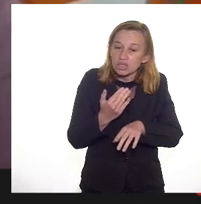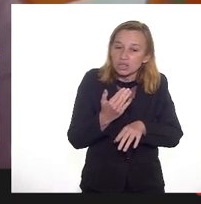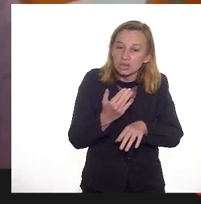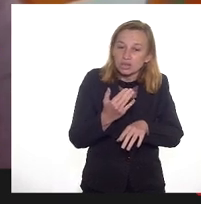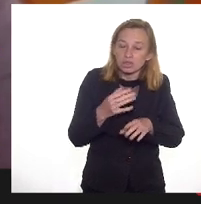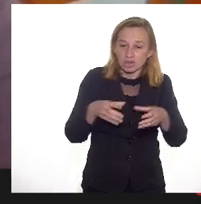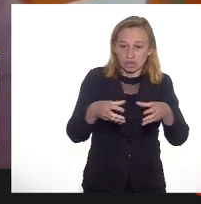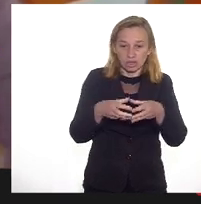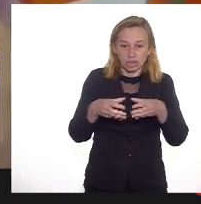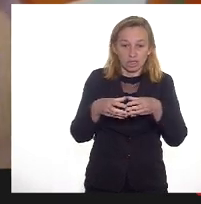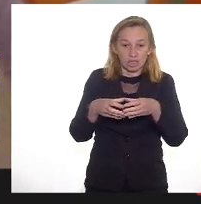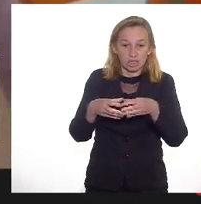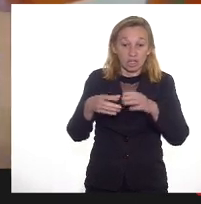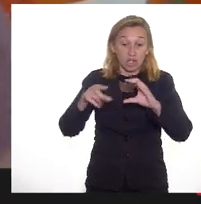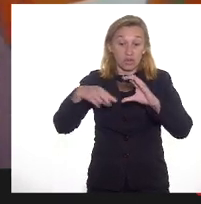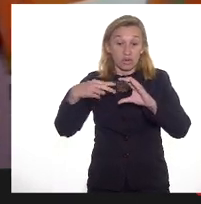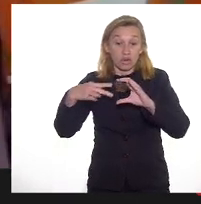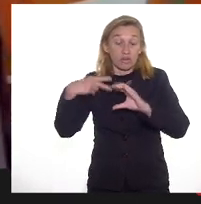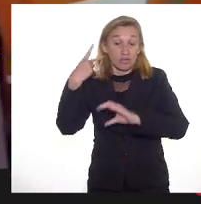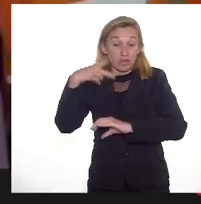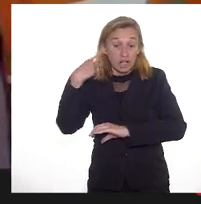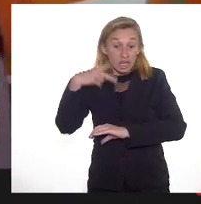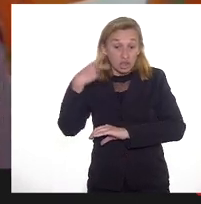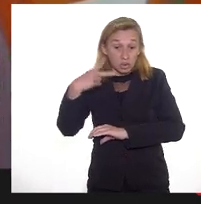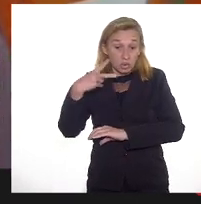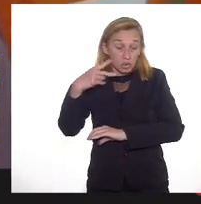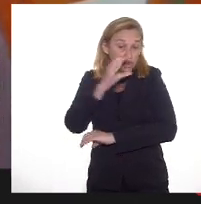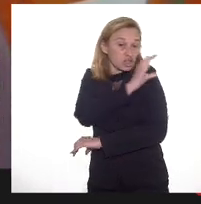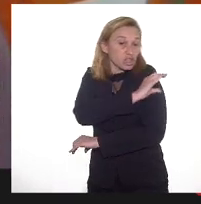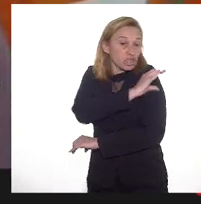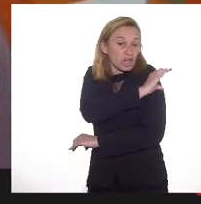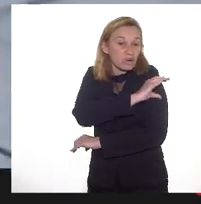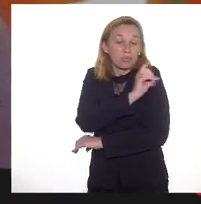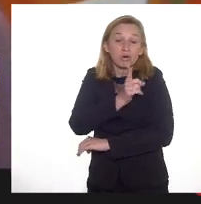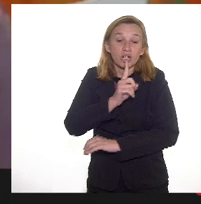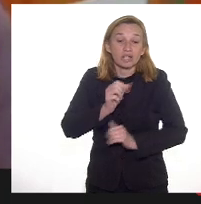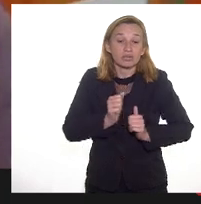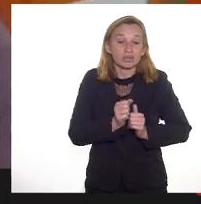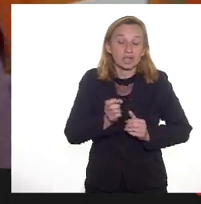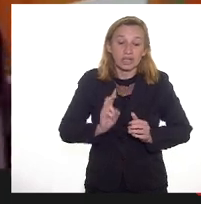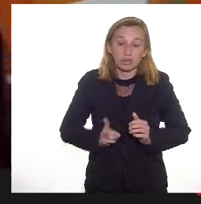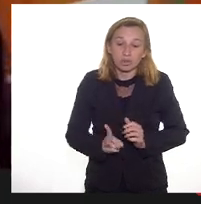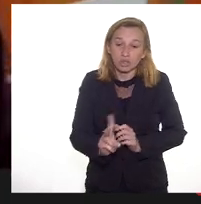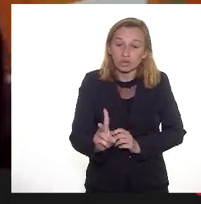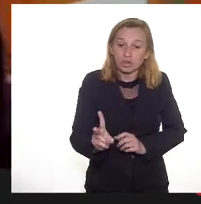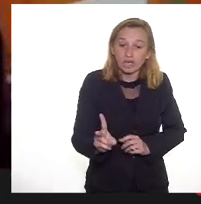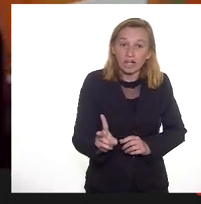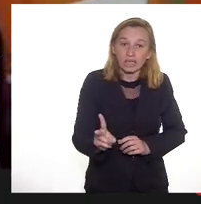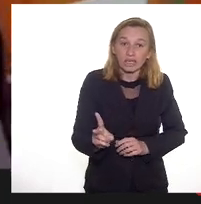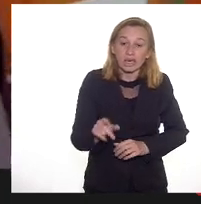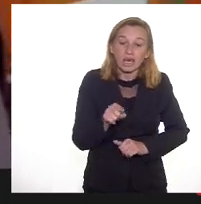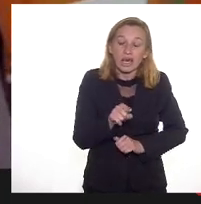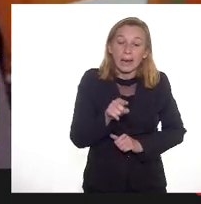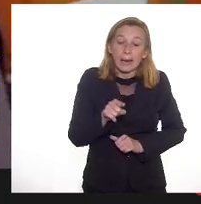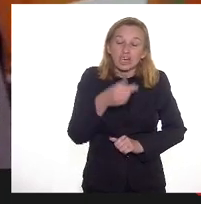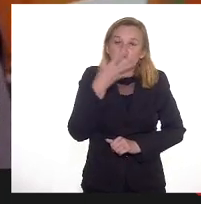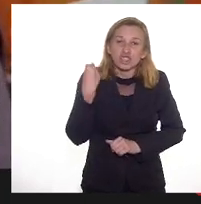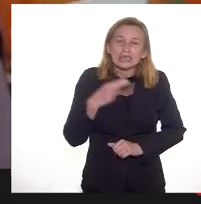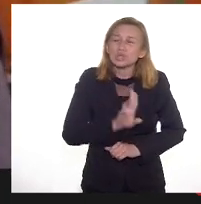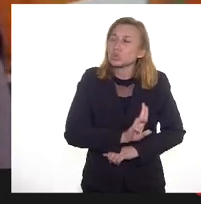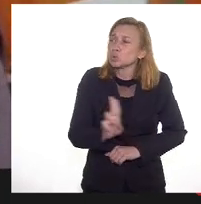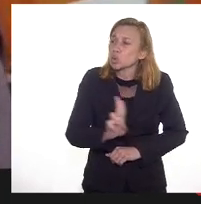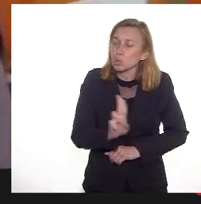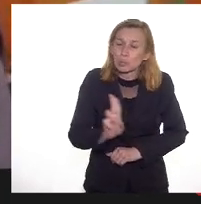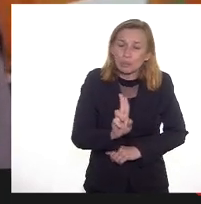de Vereadores de Campos por que não foi dado prosseguimento a esse, esqueci aqui o nome,